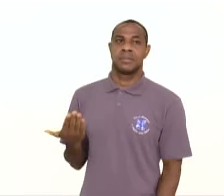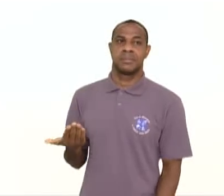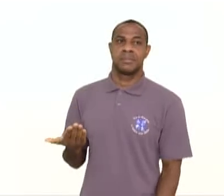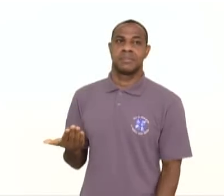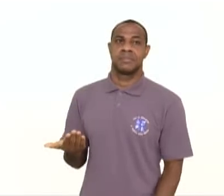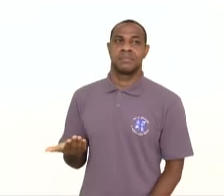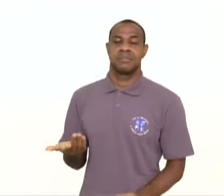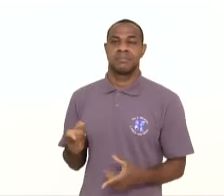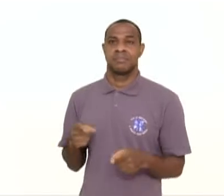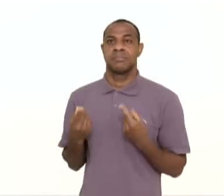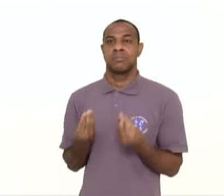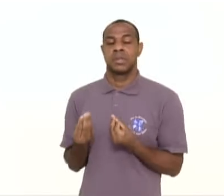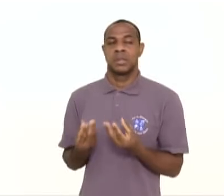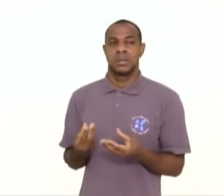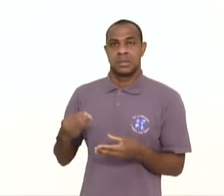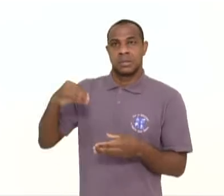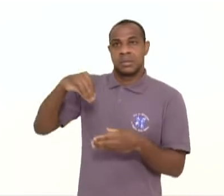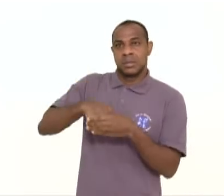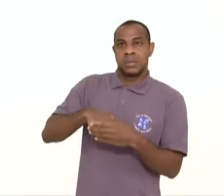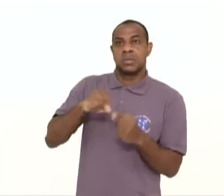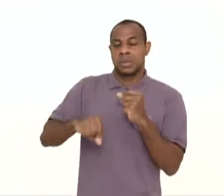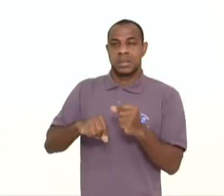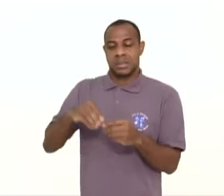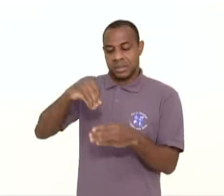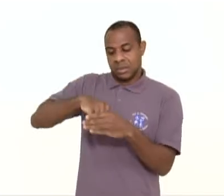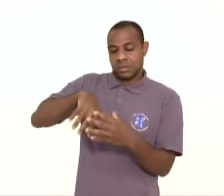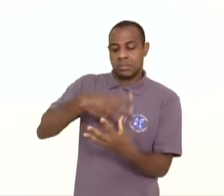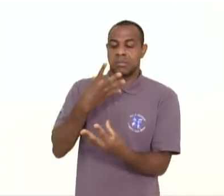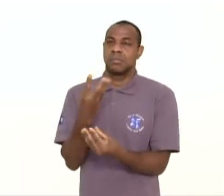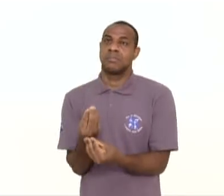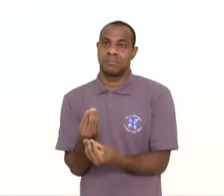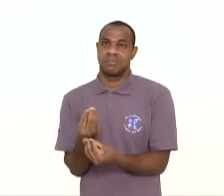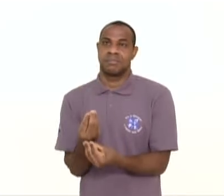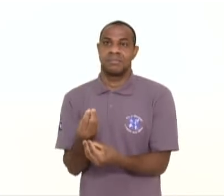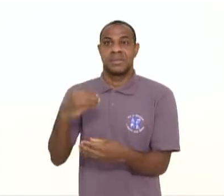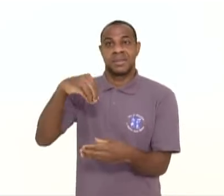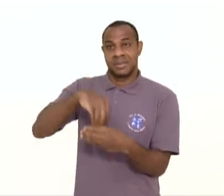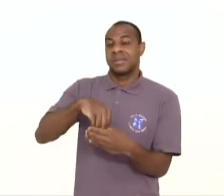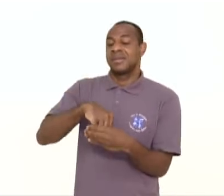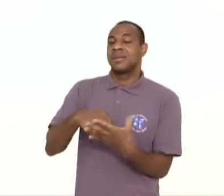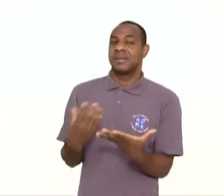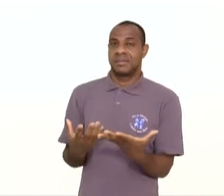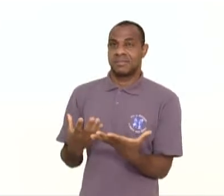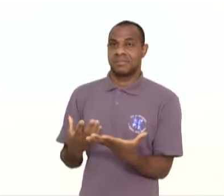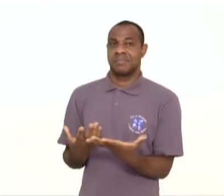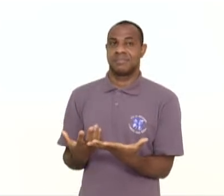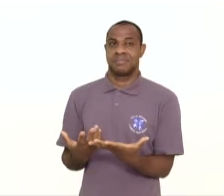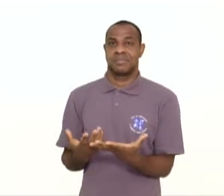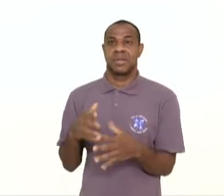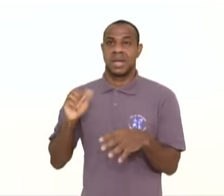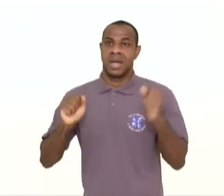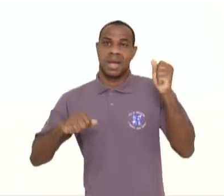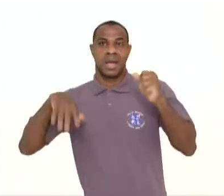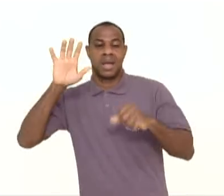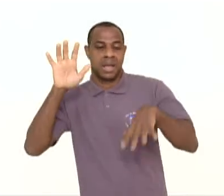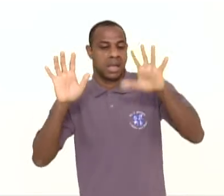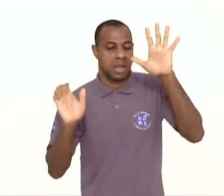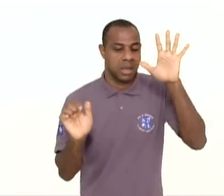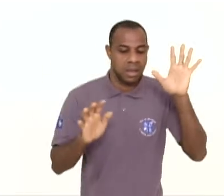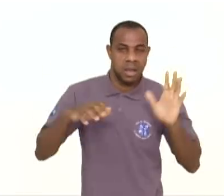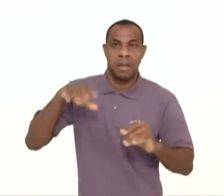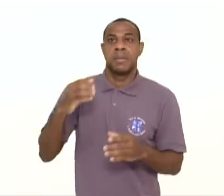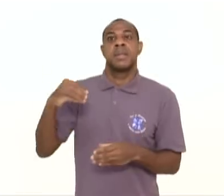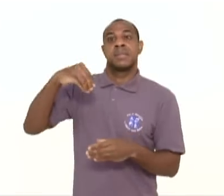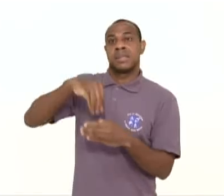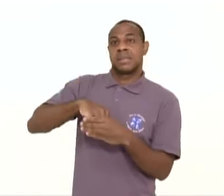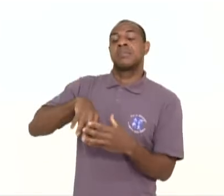contexto mímica na arte, né? Então temos a situação da mímica presente na arte. Então tudo isso daqui está sendo retratado em